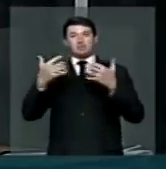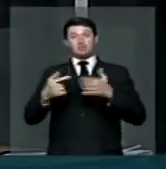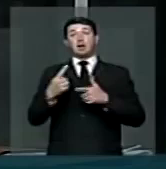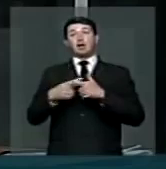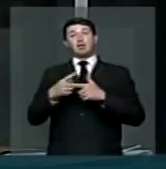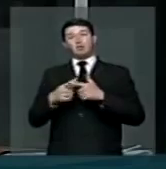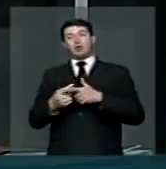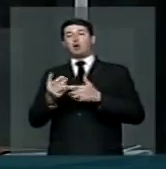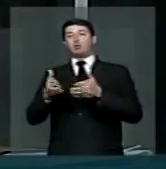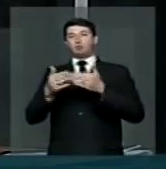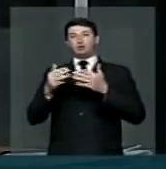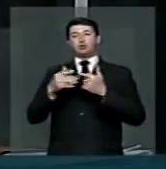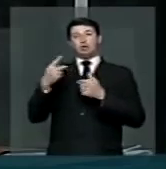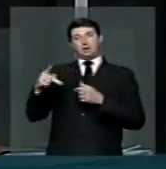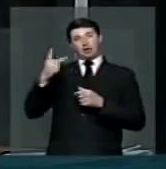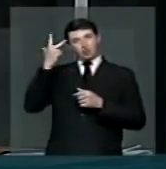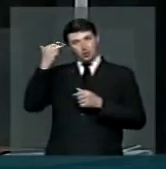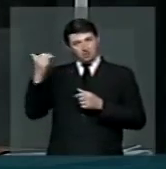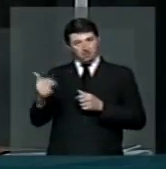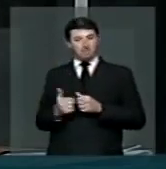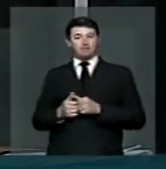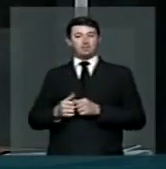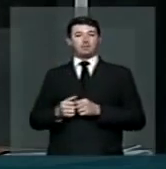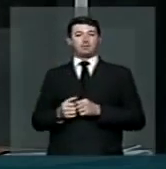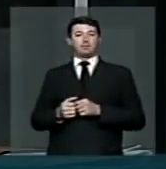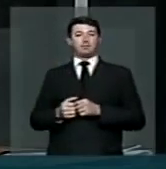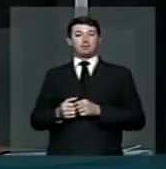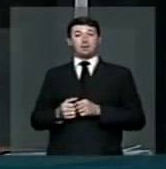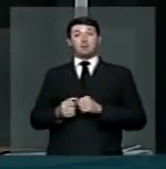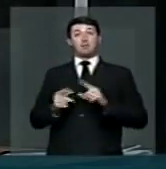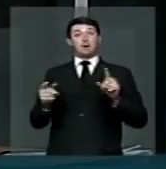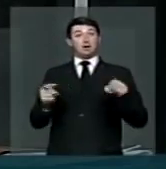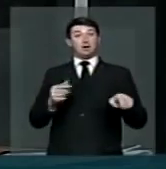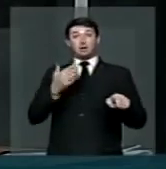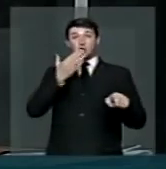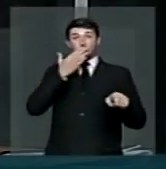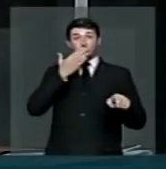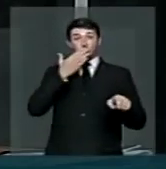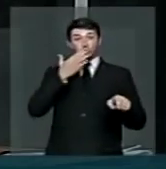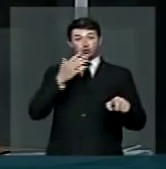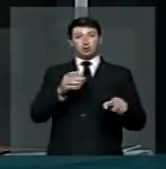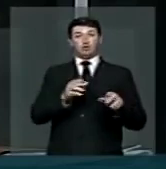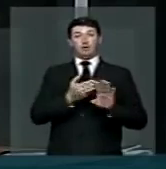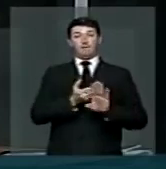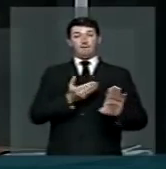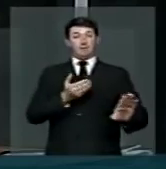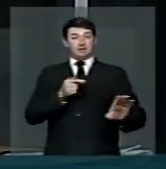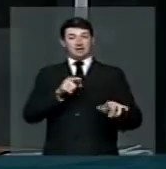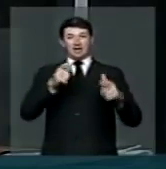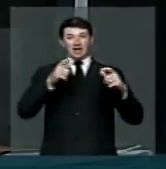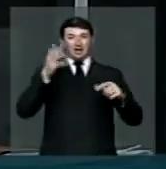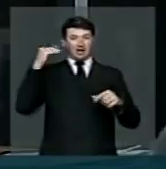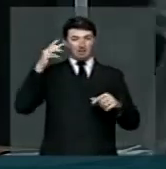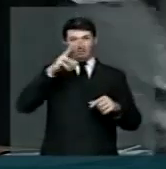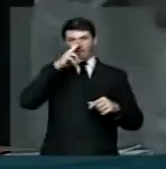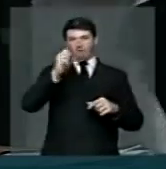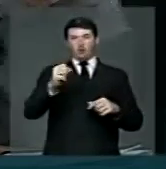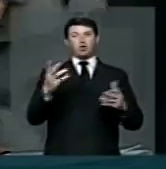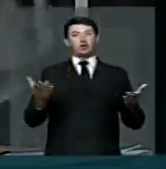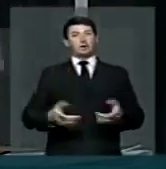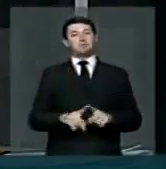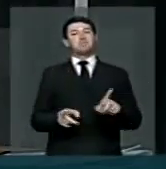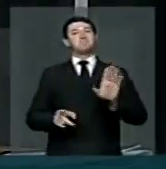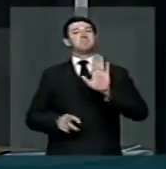suas reivindicações excludentes. Os índios saem desse período fortalecidos, mas